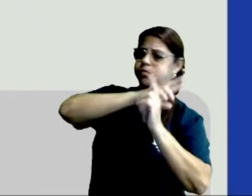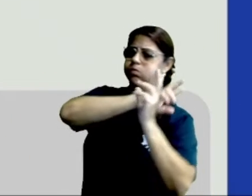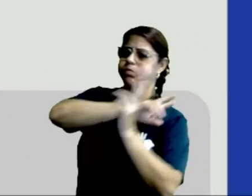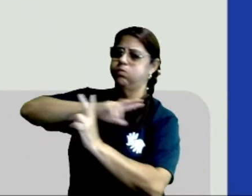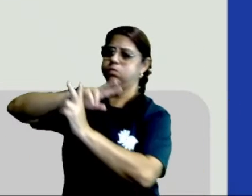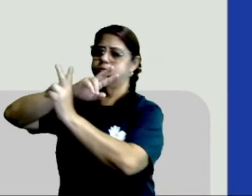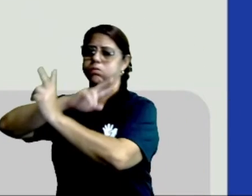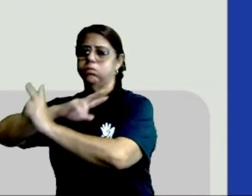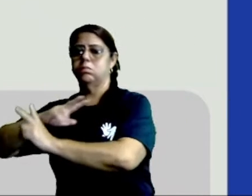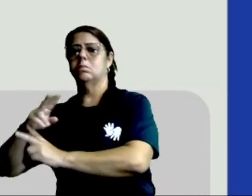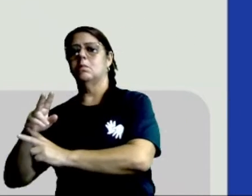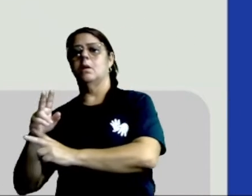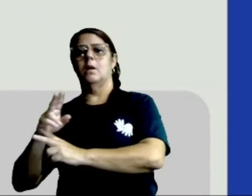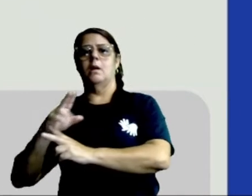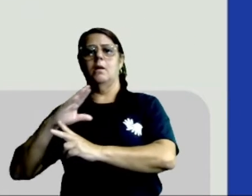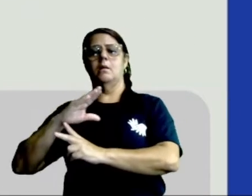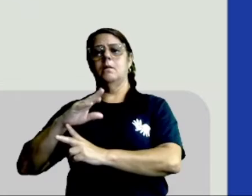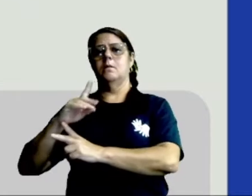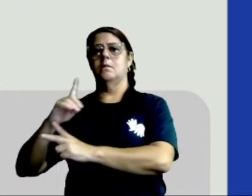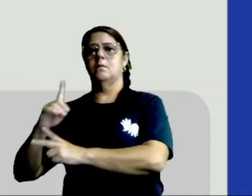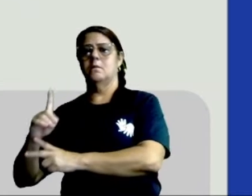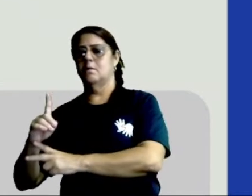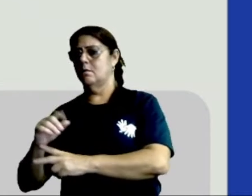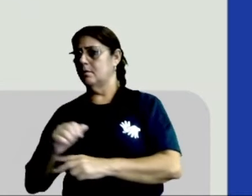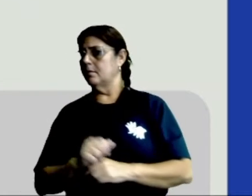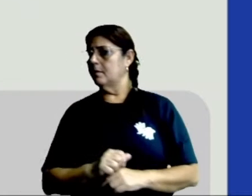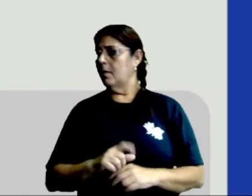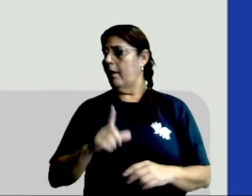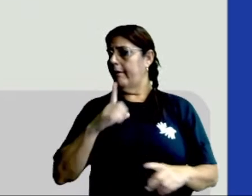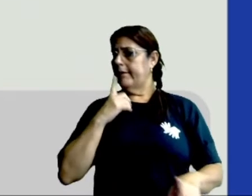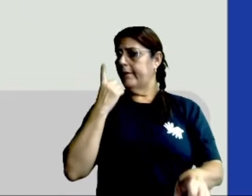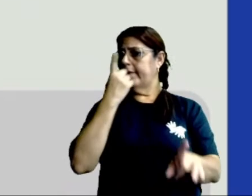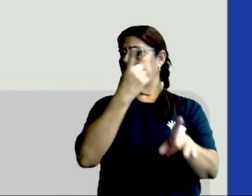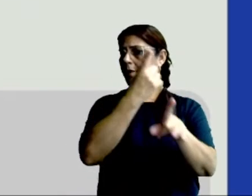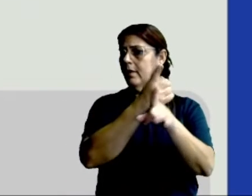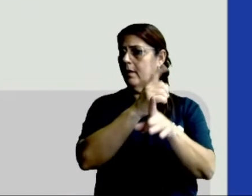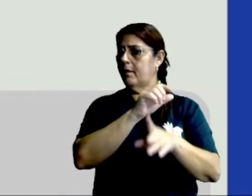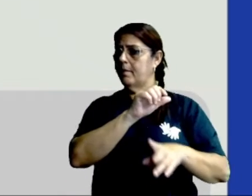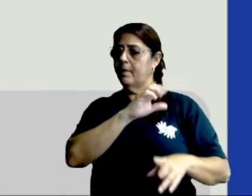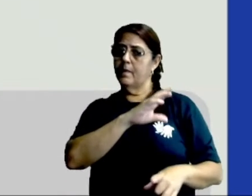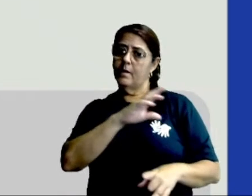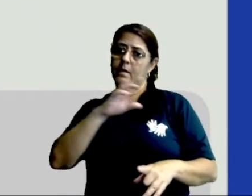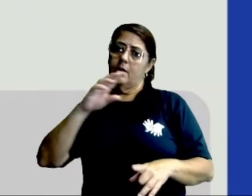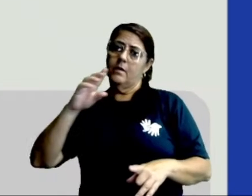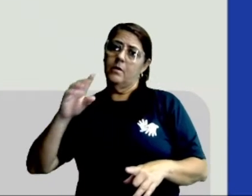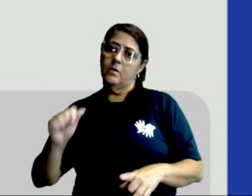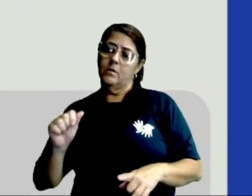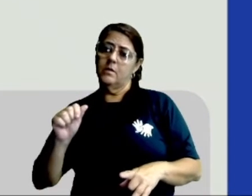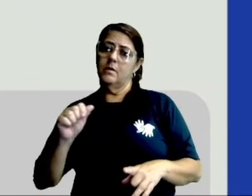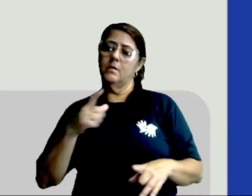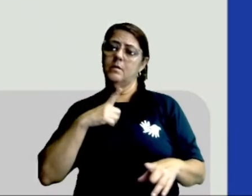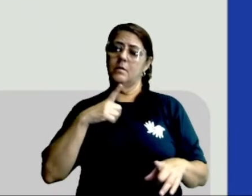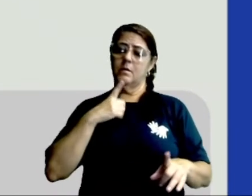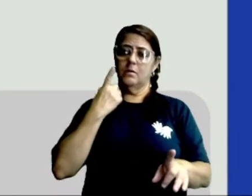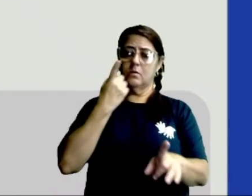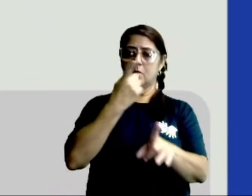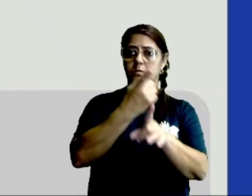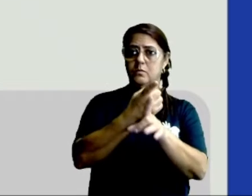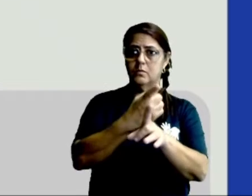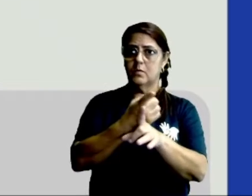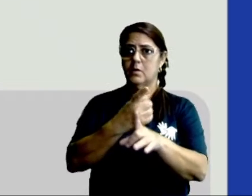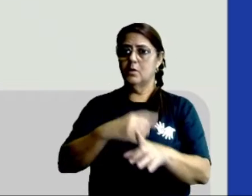certo? E já vamos para o ponto 4, onde diz que em contato com os paredões da Cordilheira dos Andes, esses ventos carregados de umidade